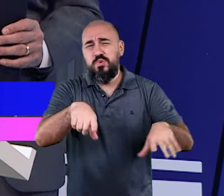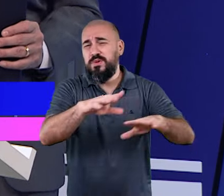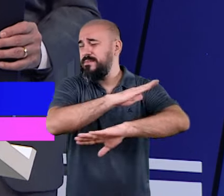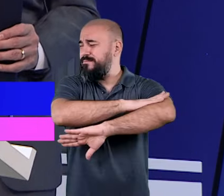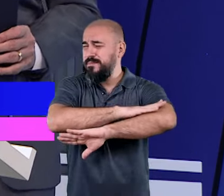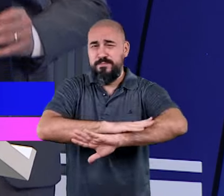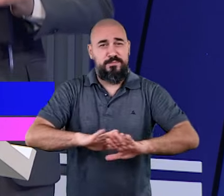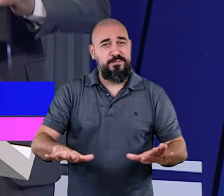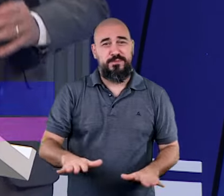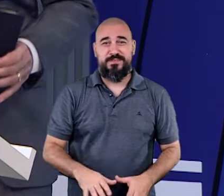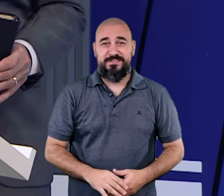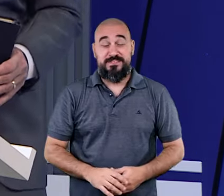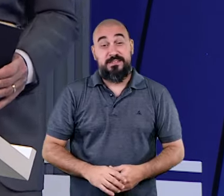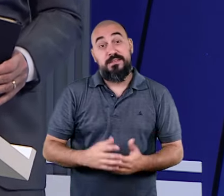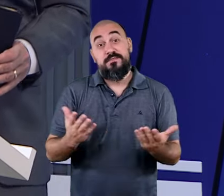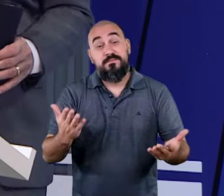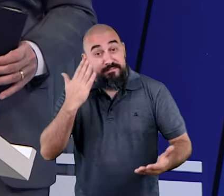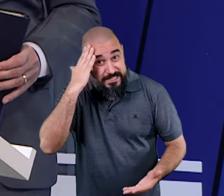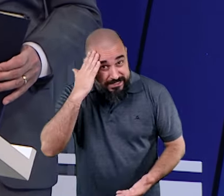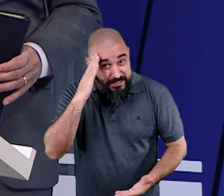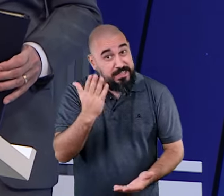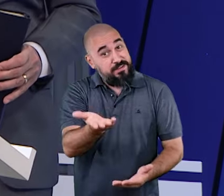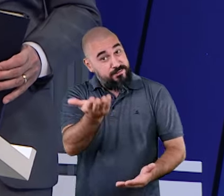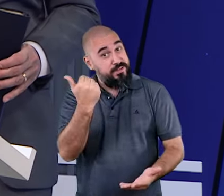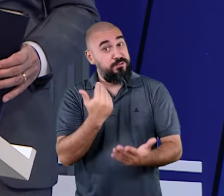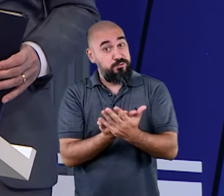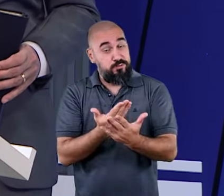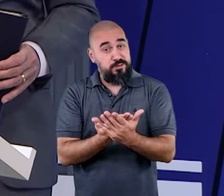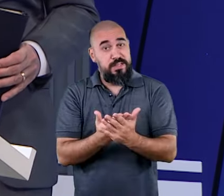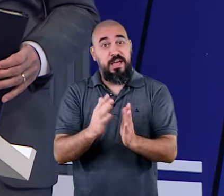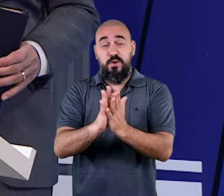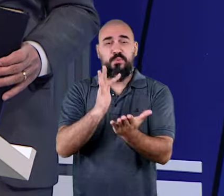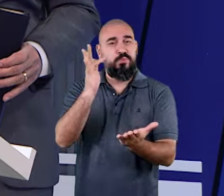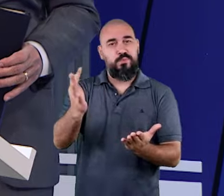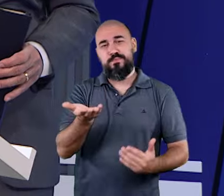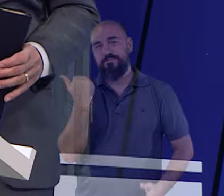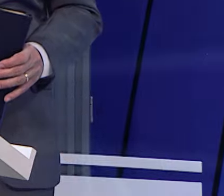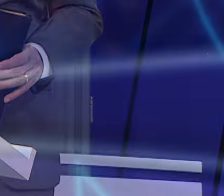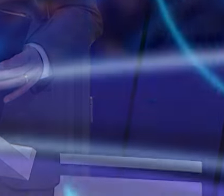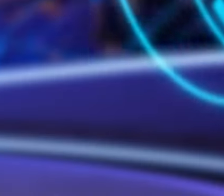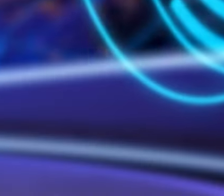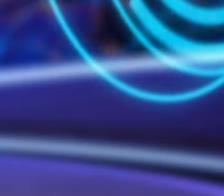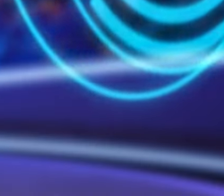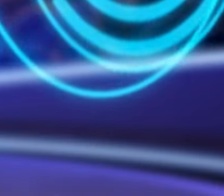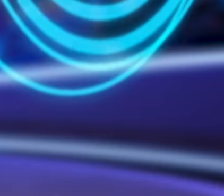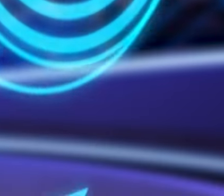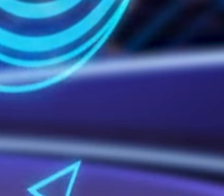à nossa volta. Para entender isso melhor, fica comigo, o programa Arena do Futuro está só começando.